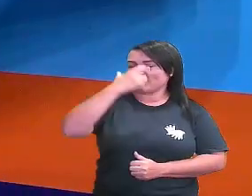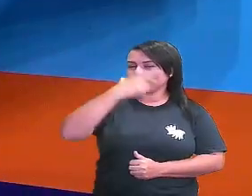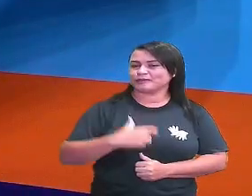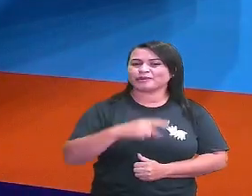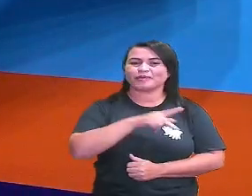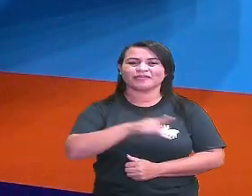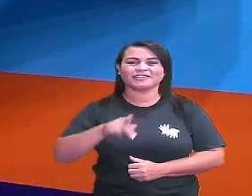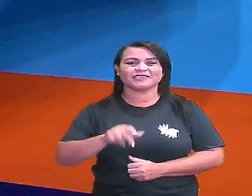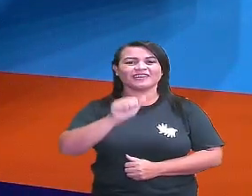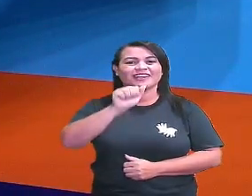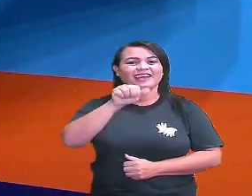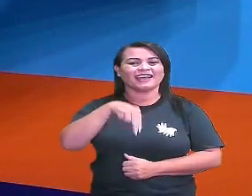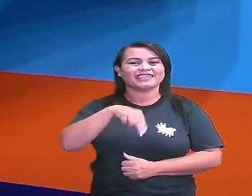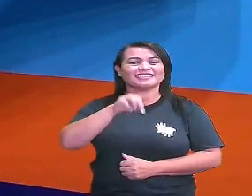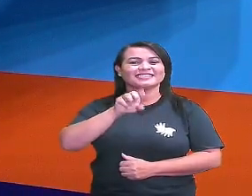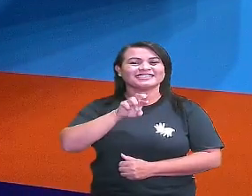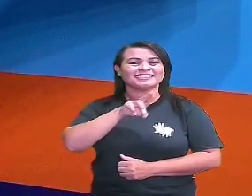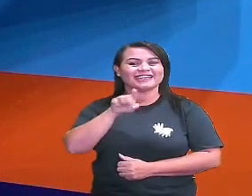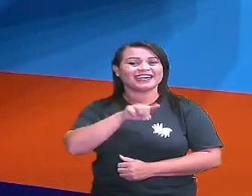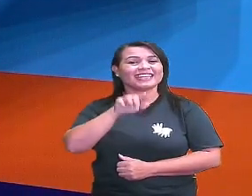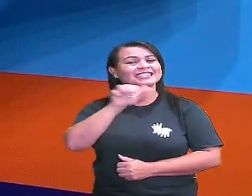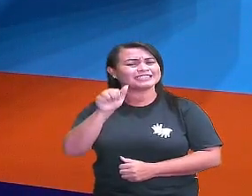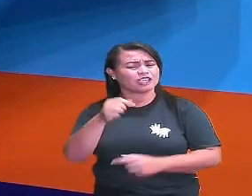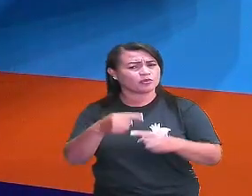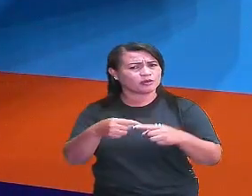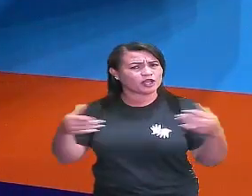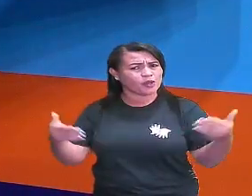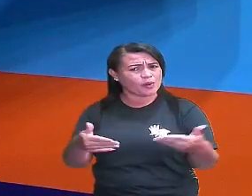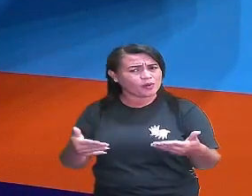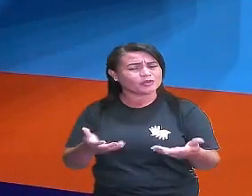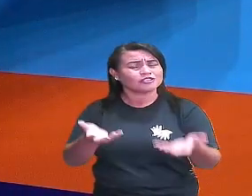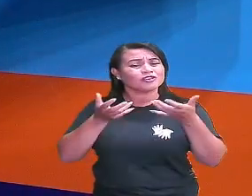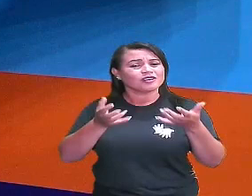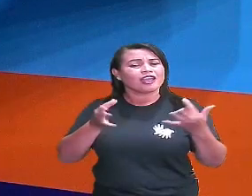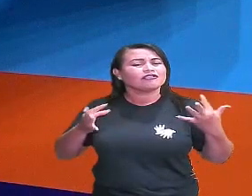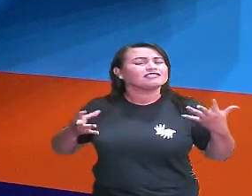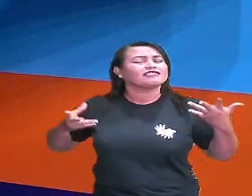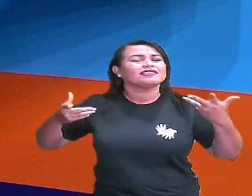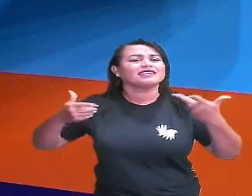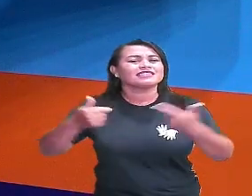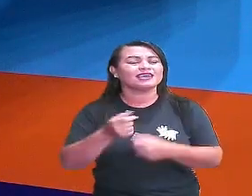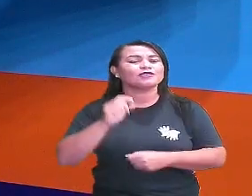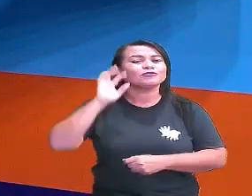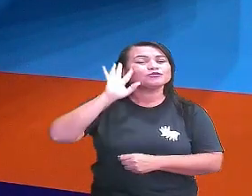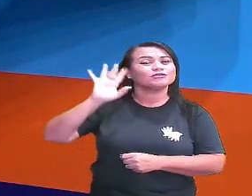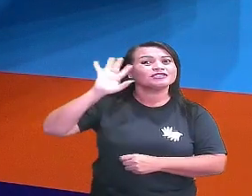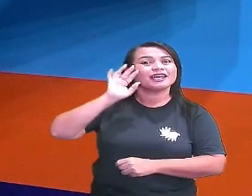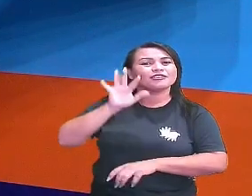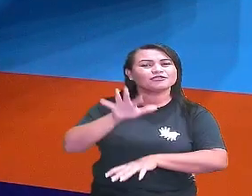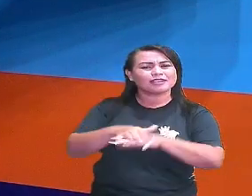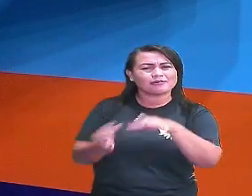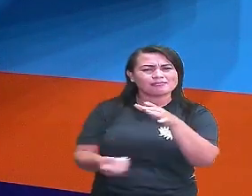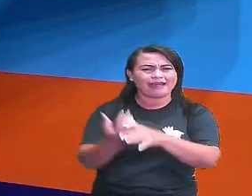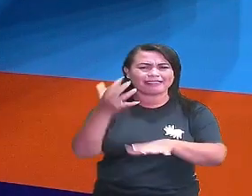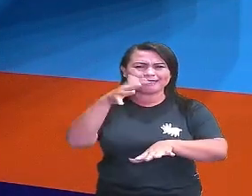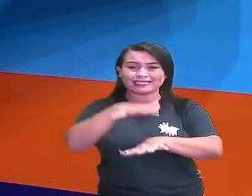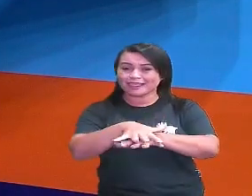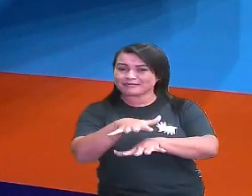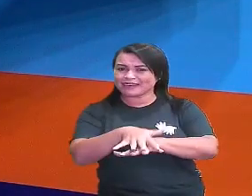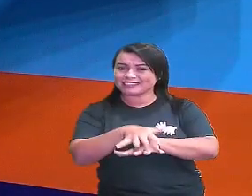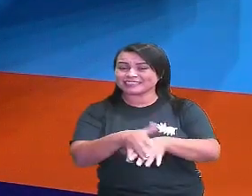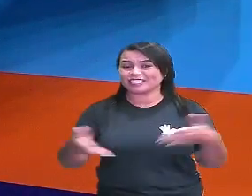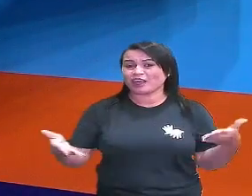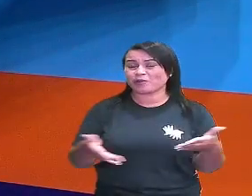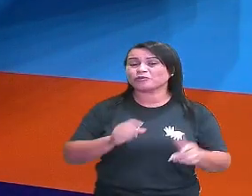Andresa Sacramento, porque hoje eu quero continuar desvendando os mistérios da matemática. Hoje